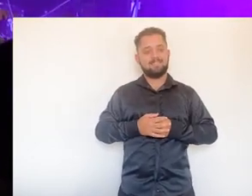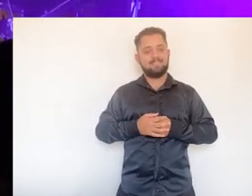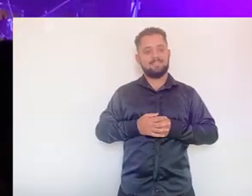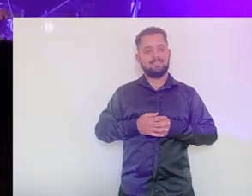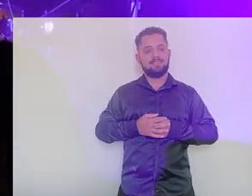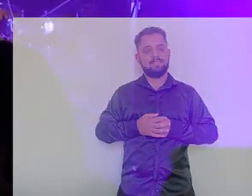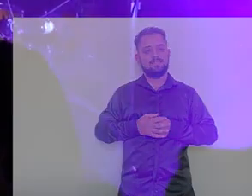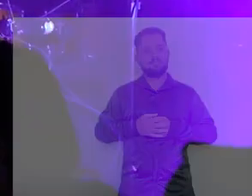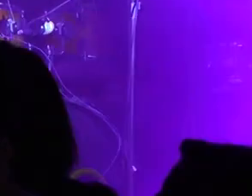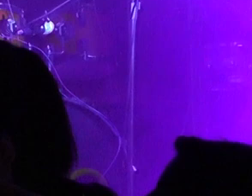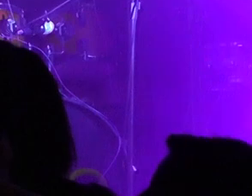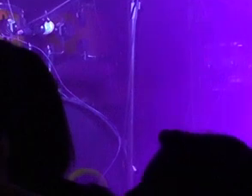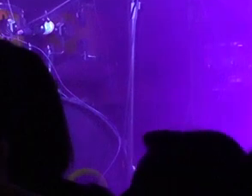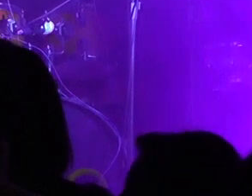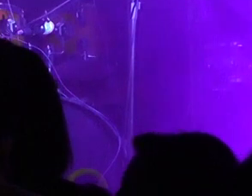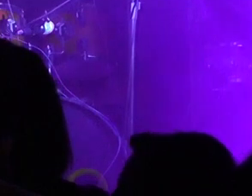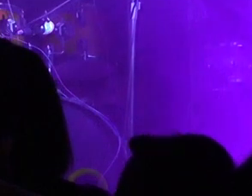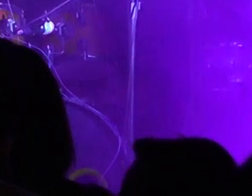E é isso.